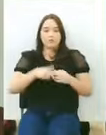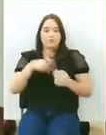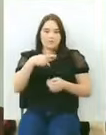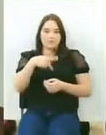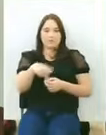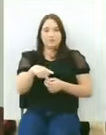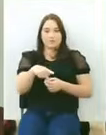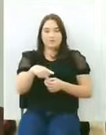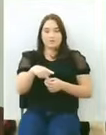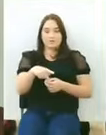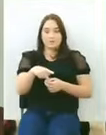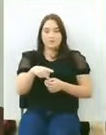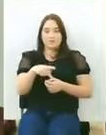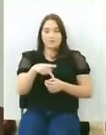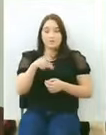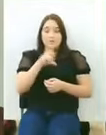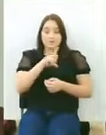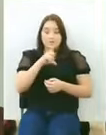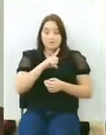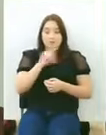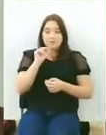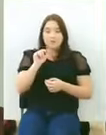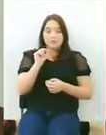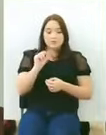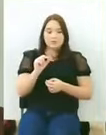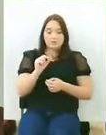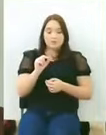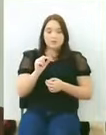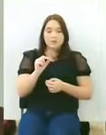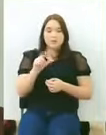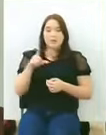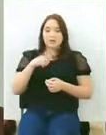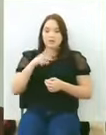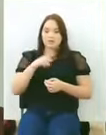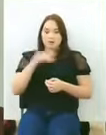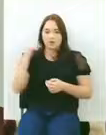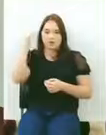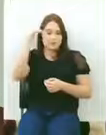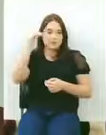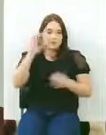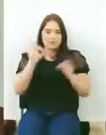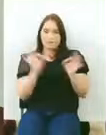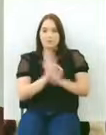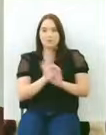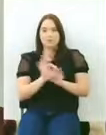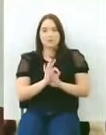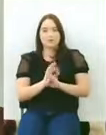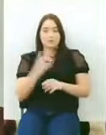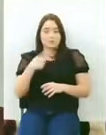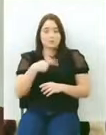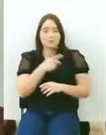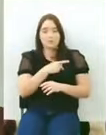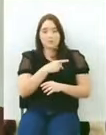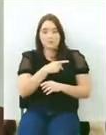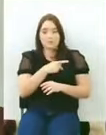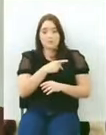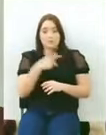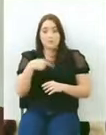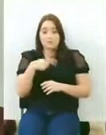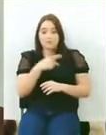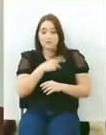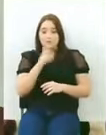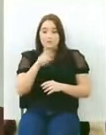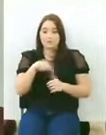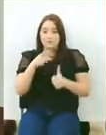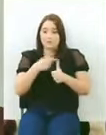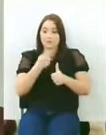da presidência, mas precedência não quer dizer preeminência. O